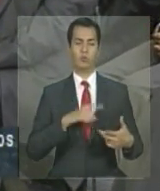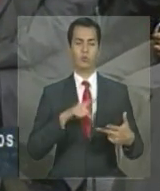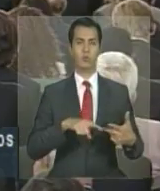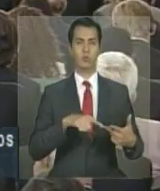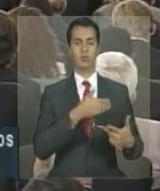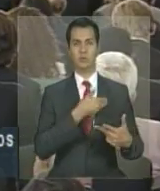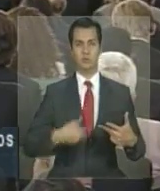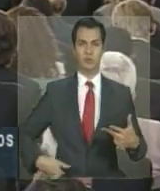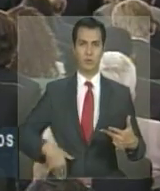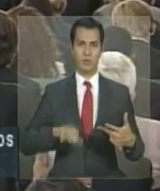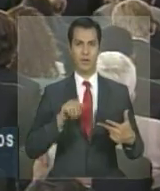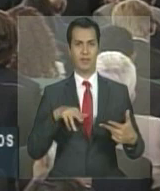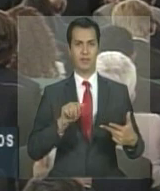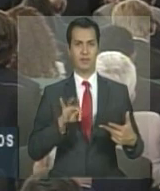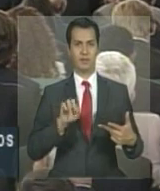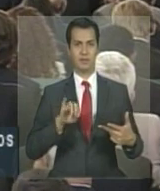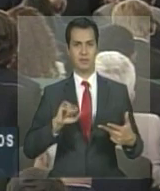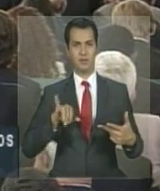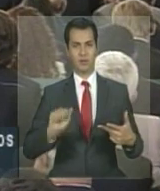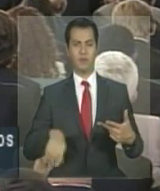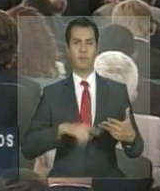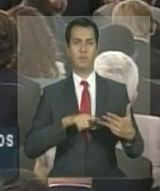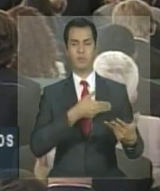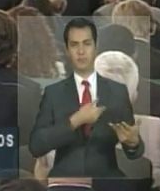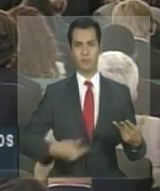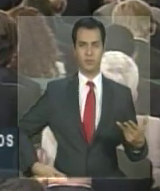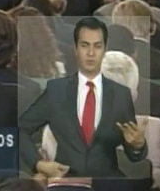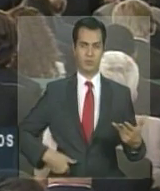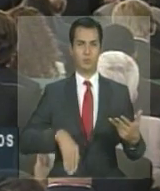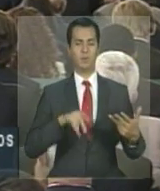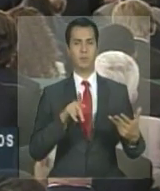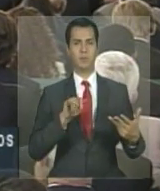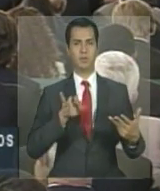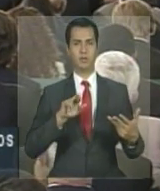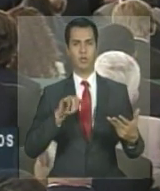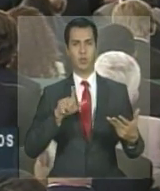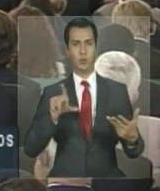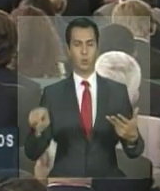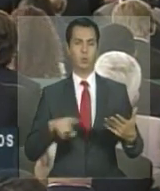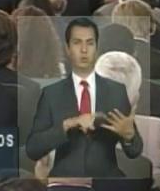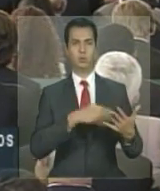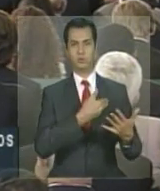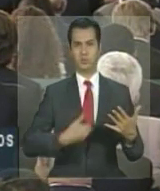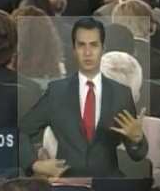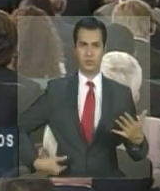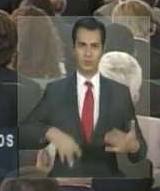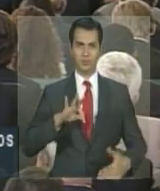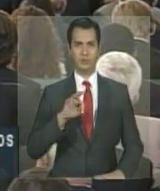Minas Gerais, Marconi Perillo, de Goiás, Tarso Genro, do Rio Grande do Sul,